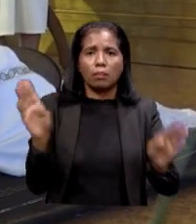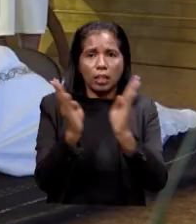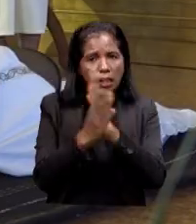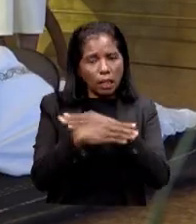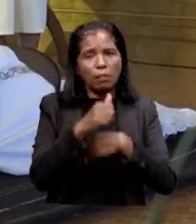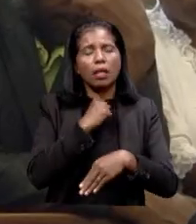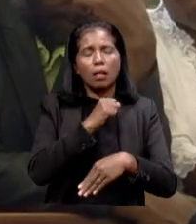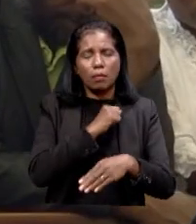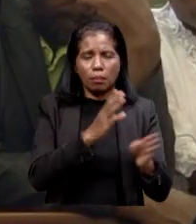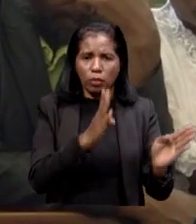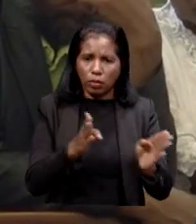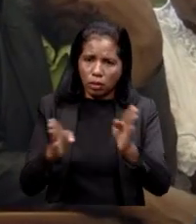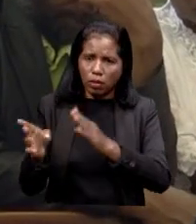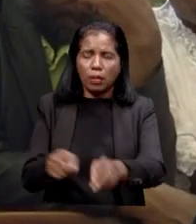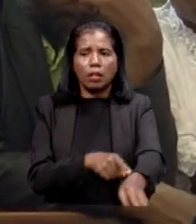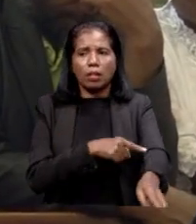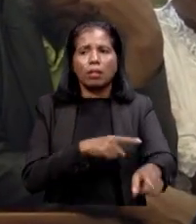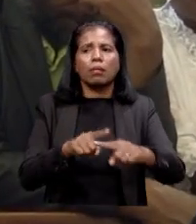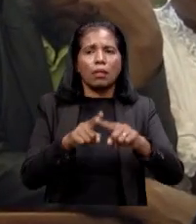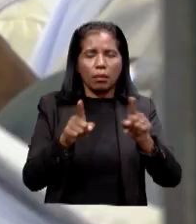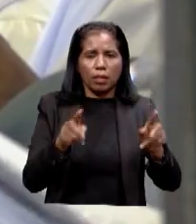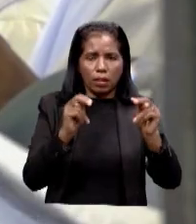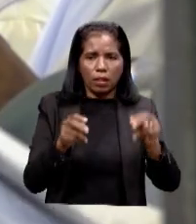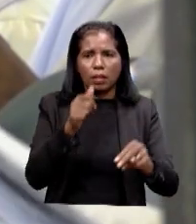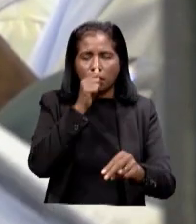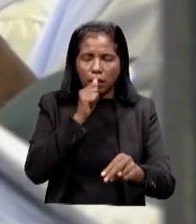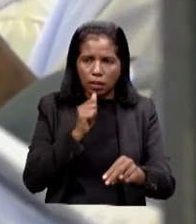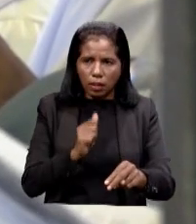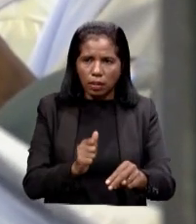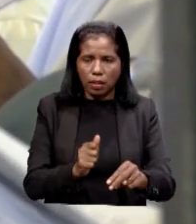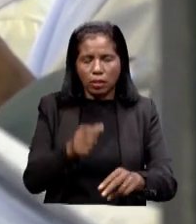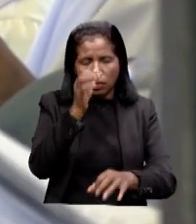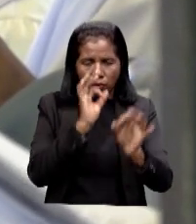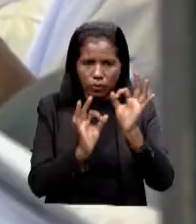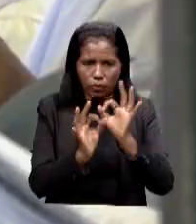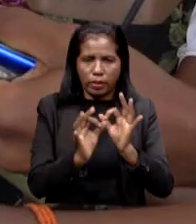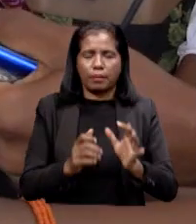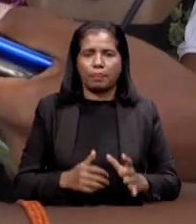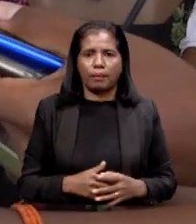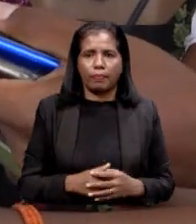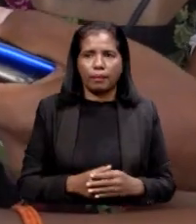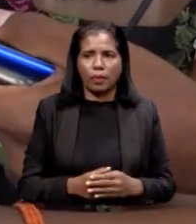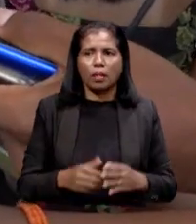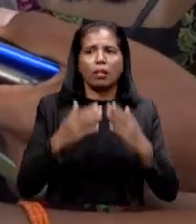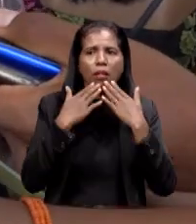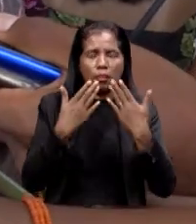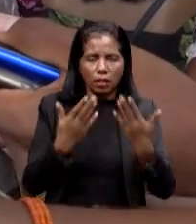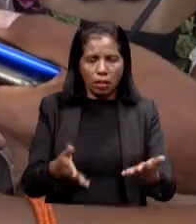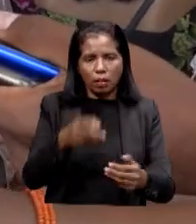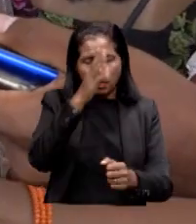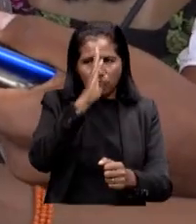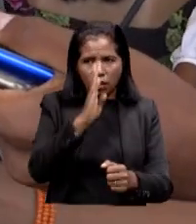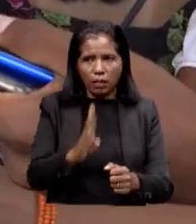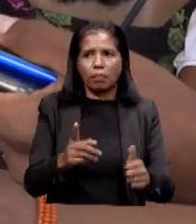russe processo Nebenaruk, mas bem tem que paciência no fidelidade. Dia, agradece a Maroma,